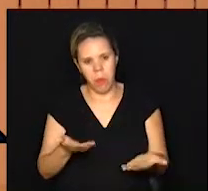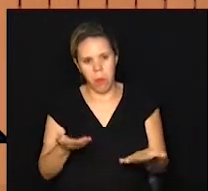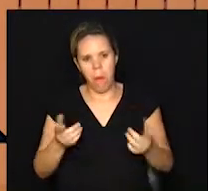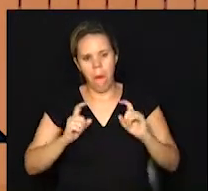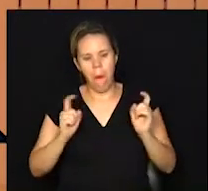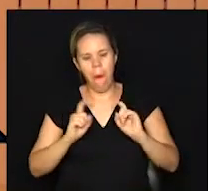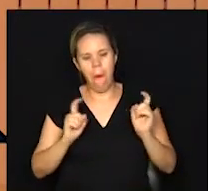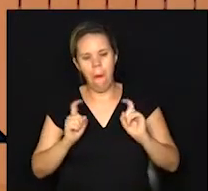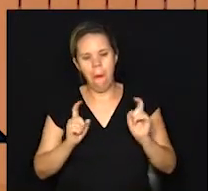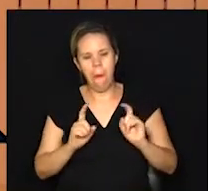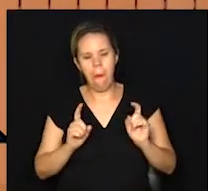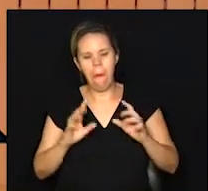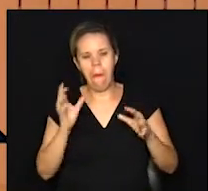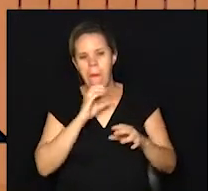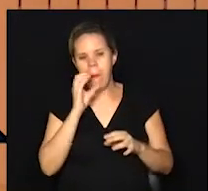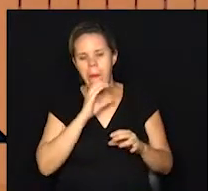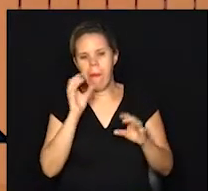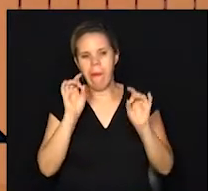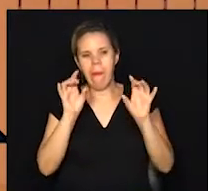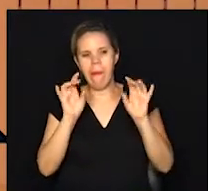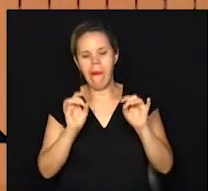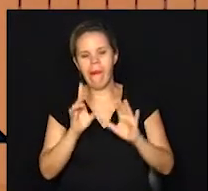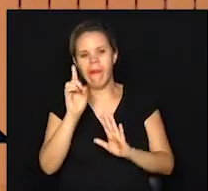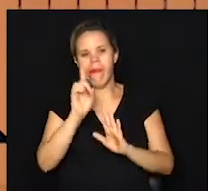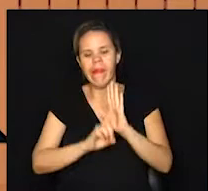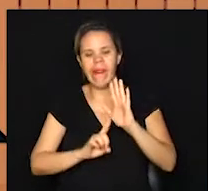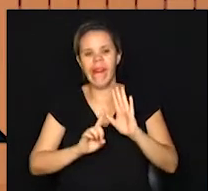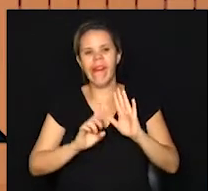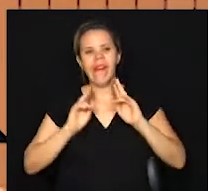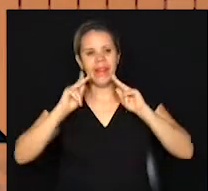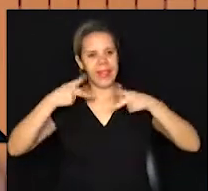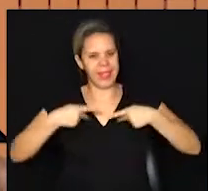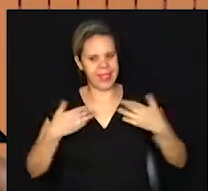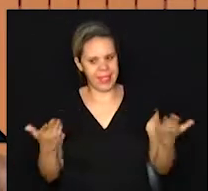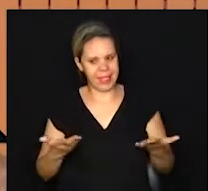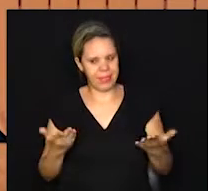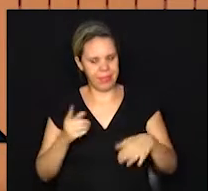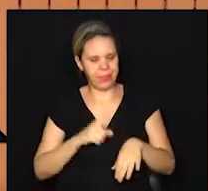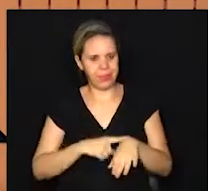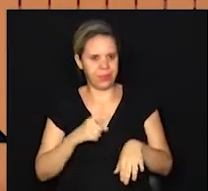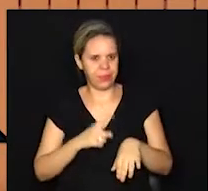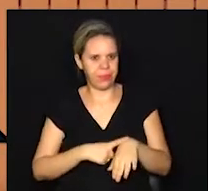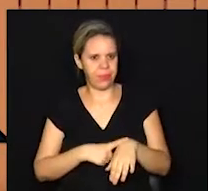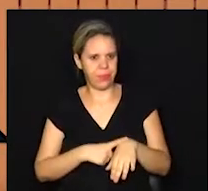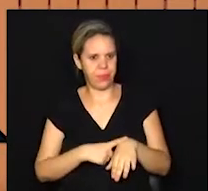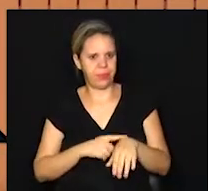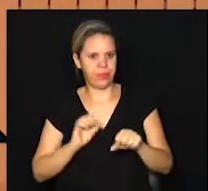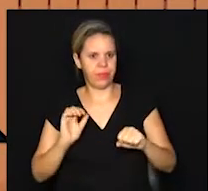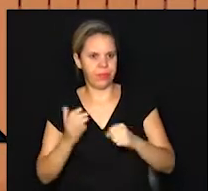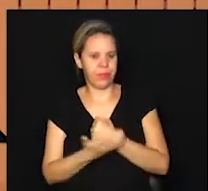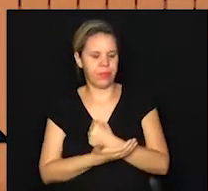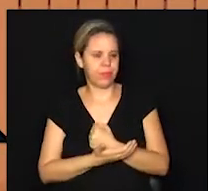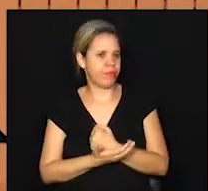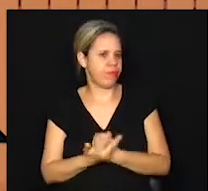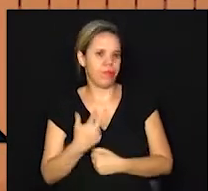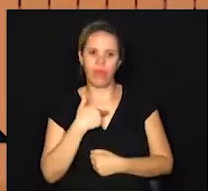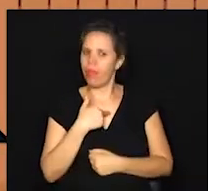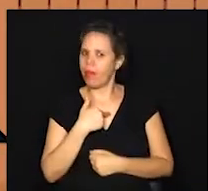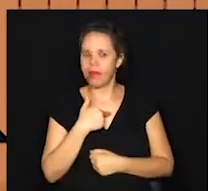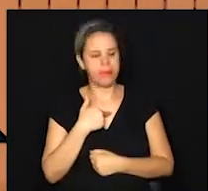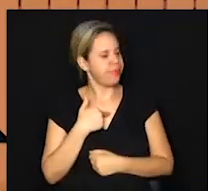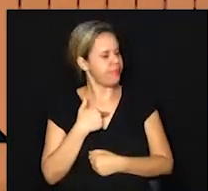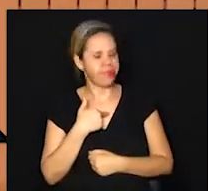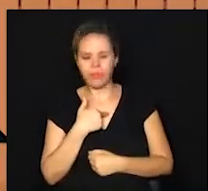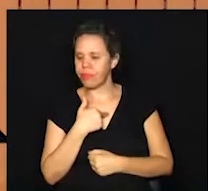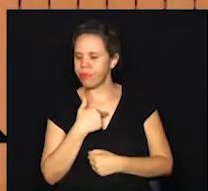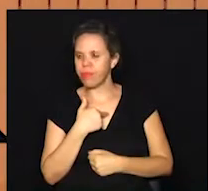reunião extraordinária da Comissão de Direitos Humanos, neste momento de pandemia, onde não podemos